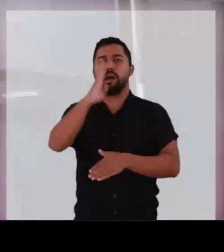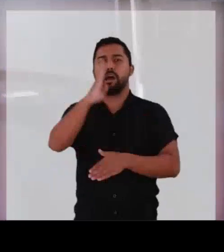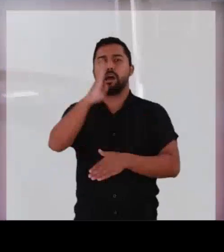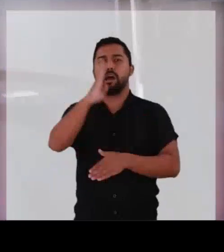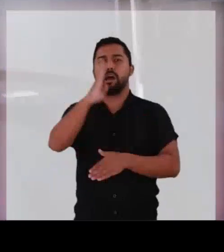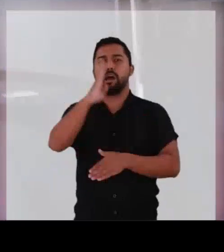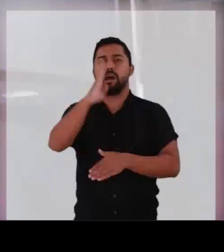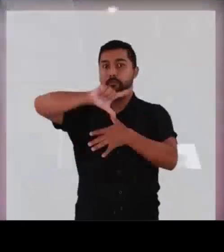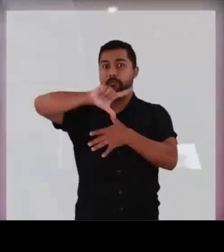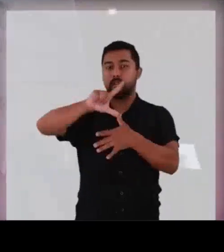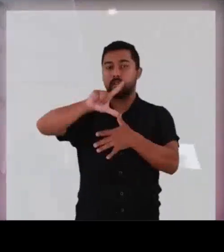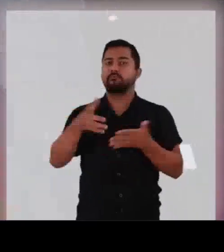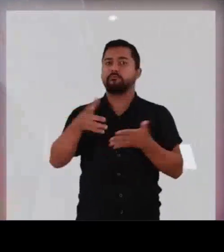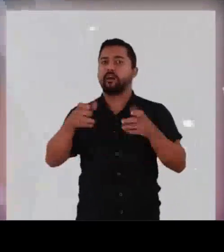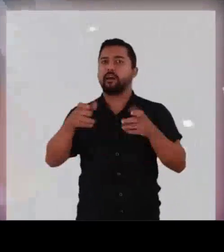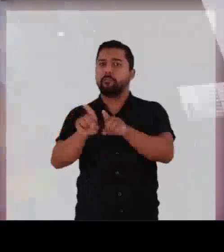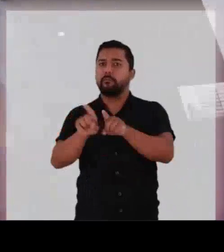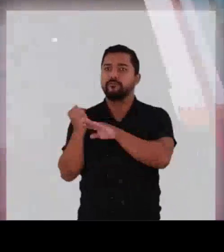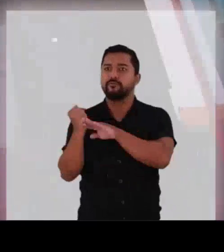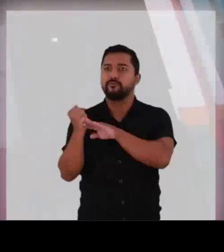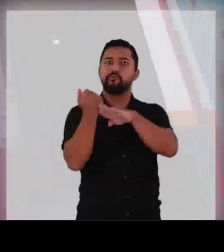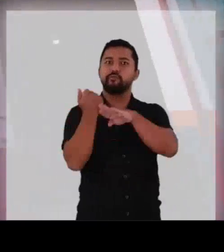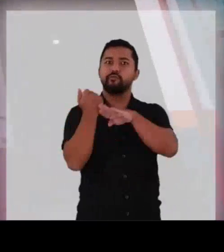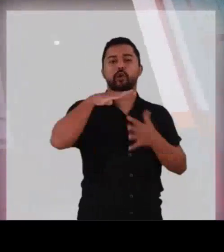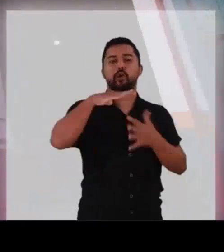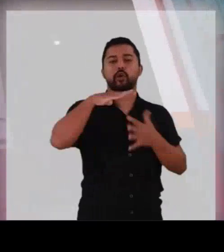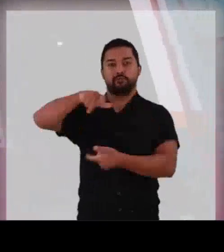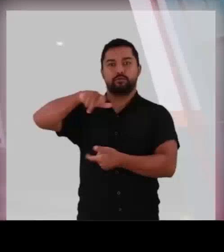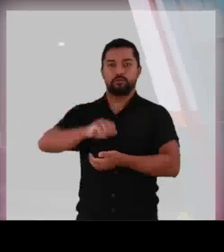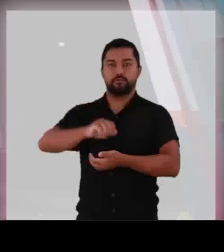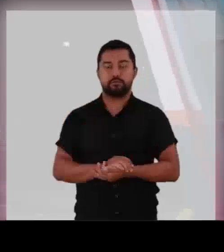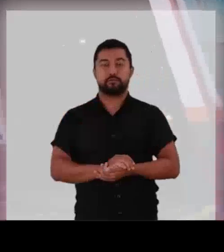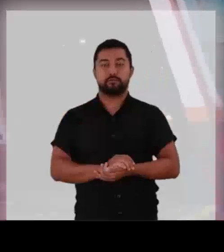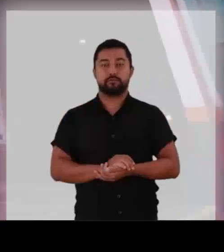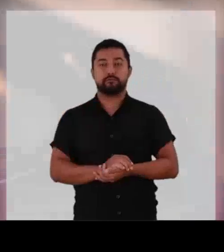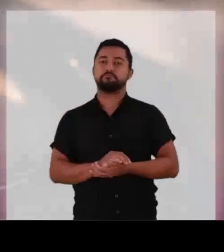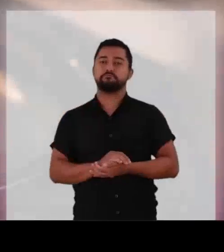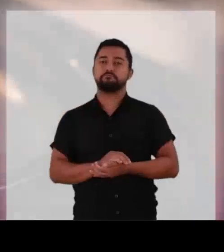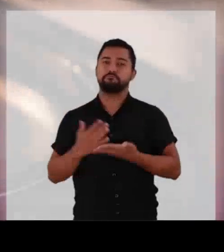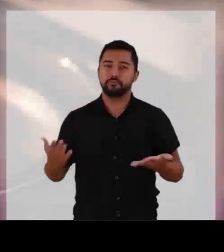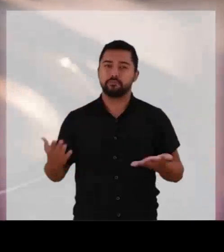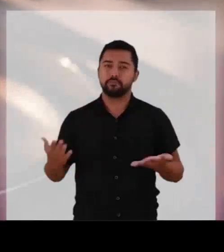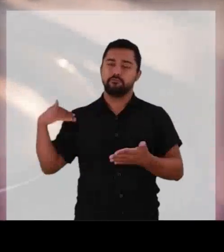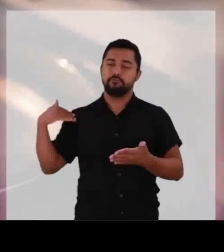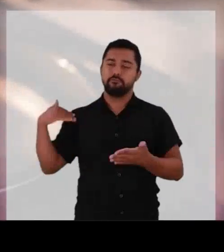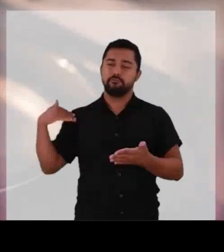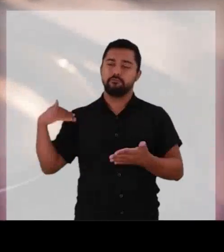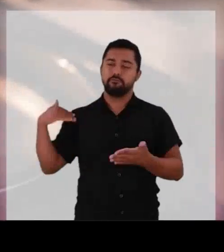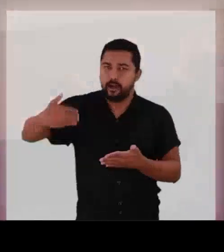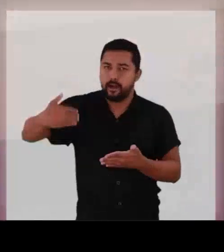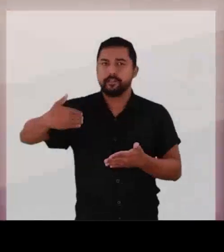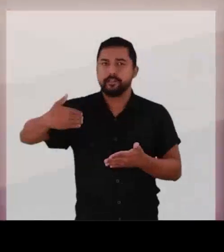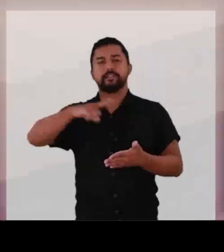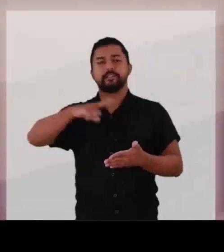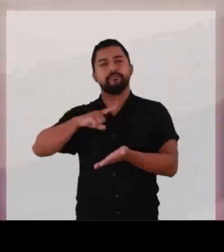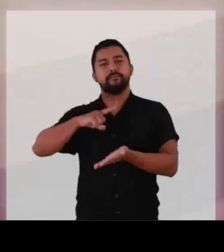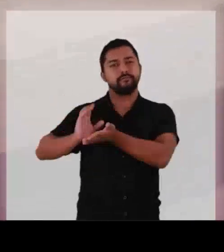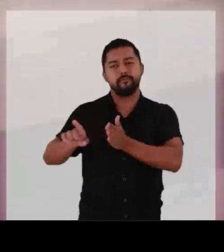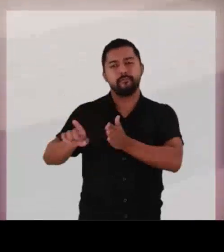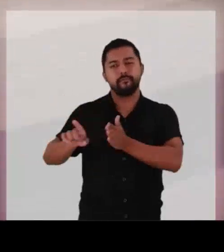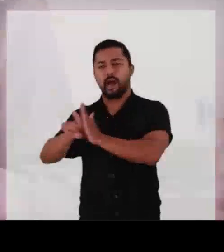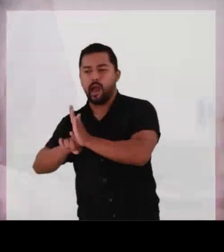e busca expandir suas operações para todo o restante do mundo. Ao longo destes anos,